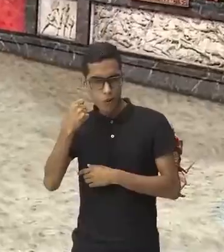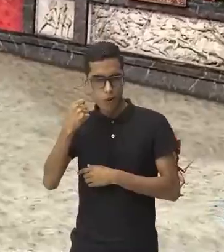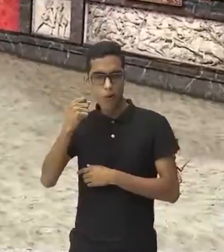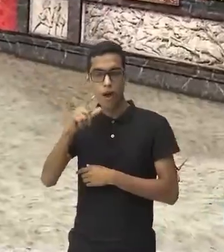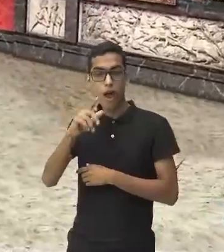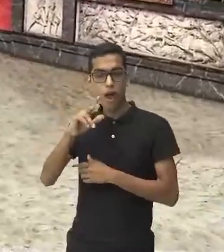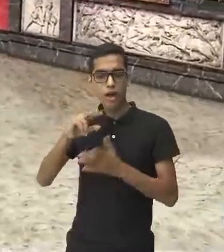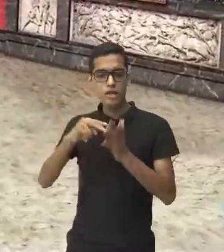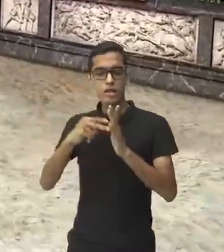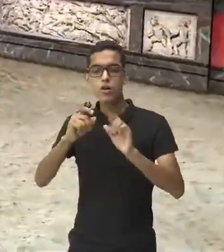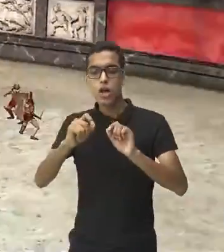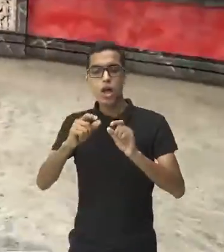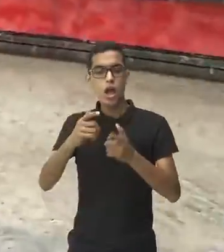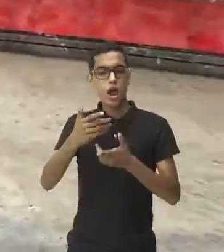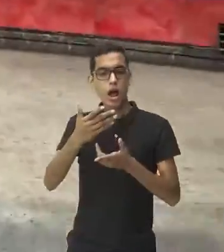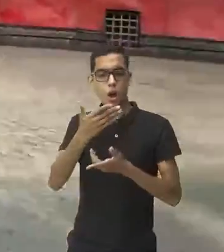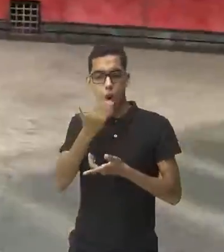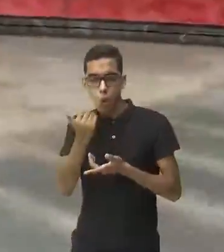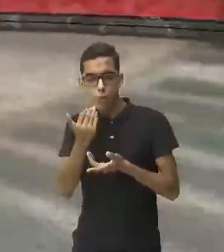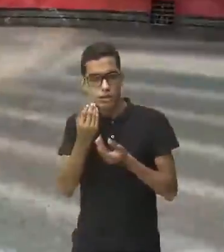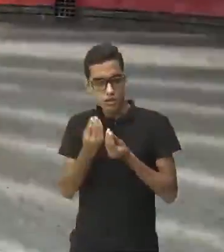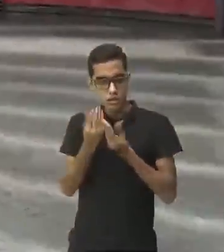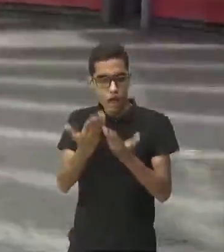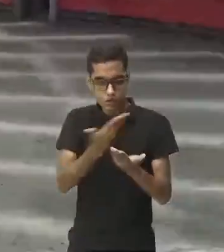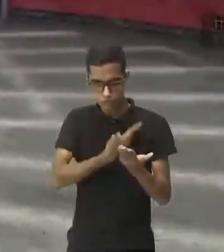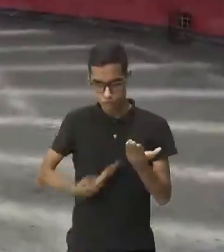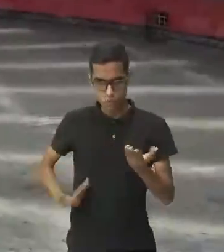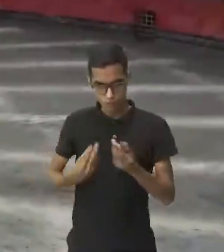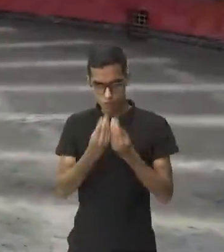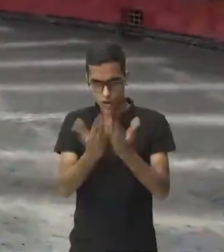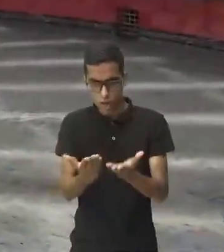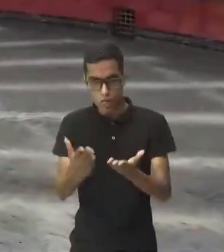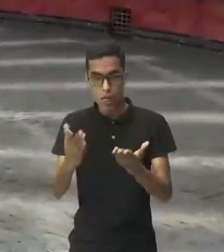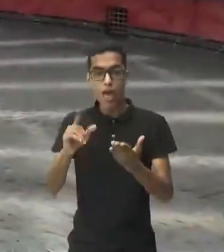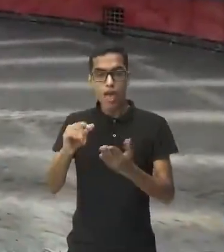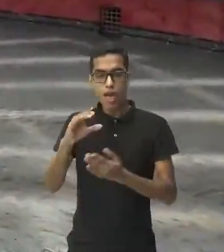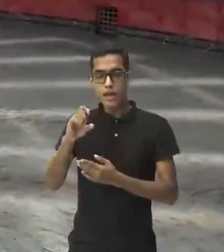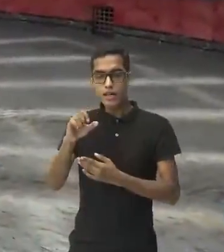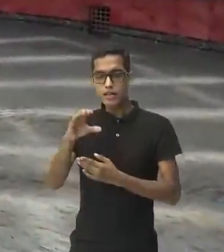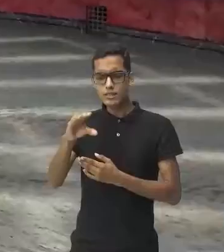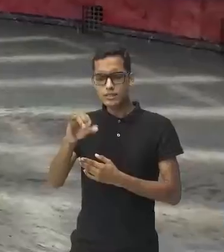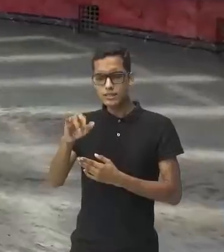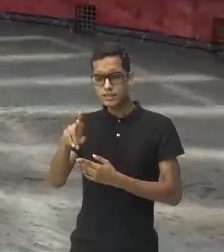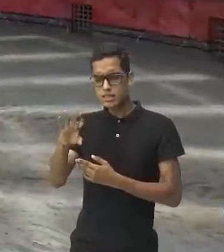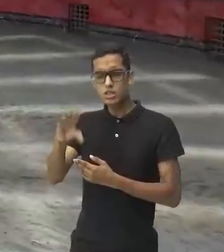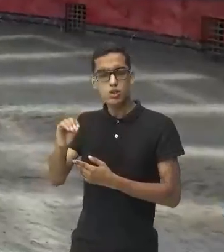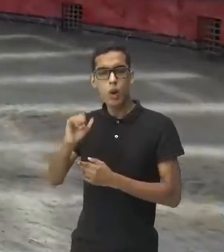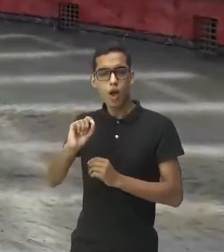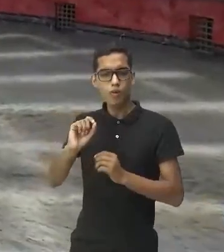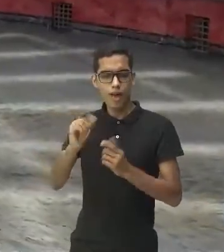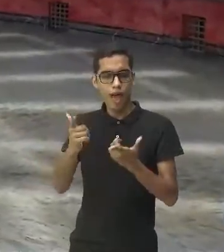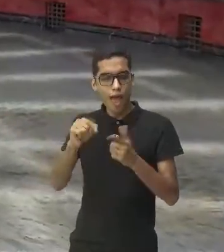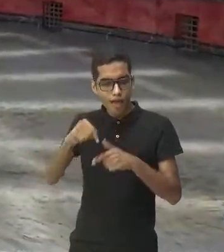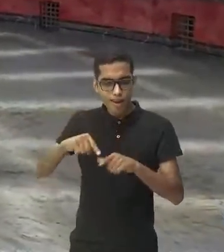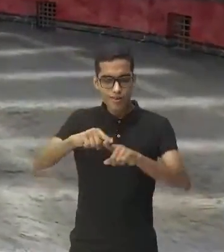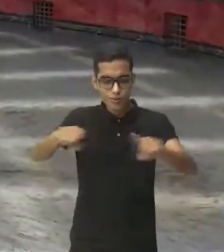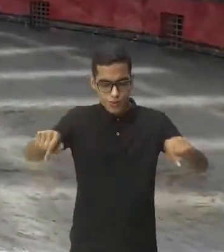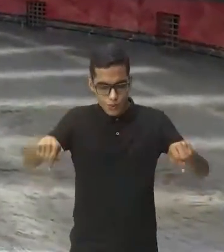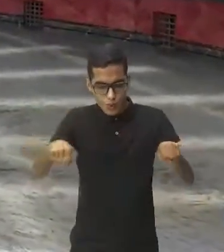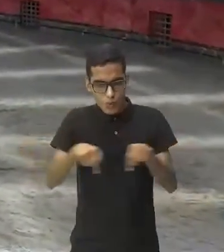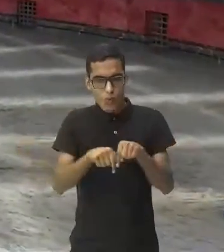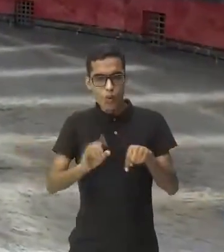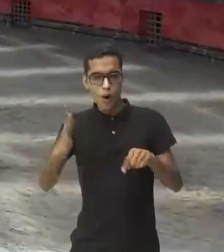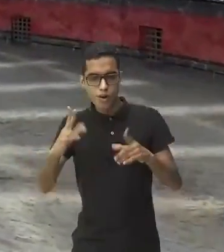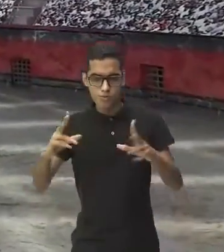pelo império, pelo governo, e circo era justamente esse divertimento. Por que o Império Romano, melhor, por que o governo